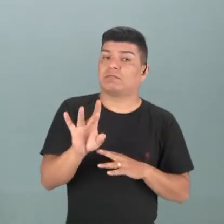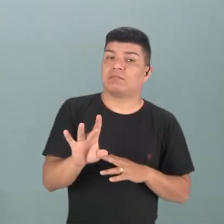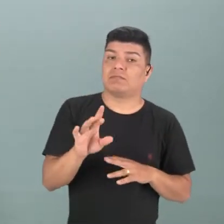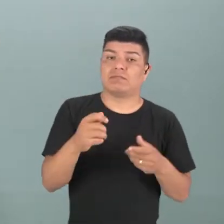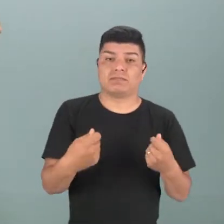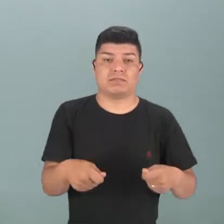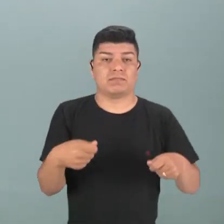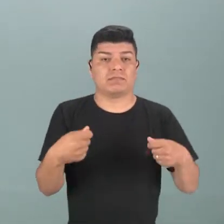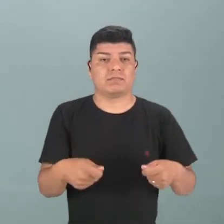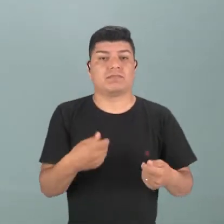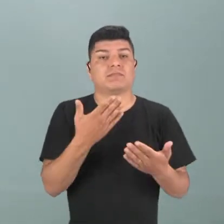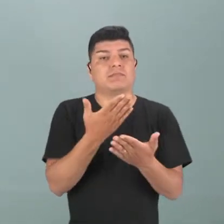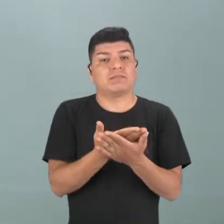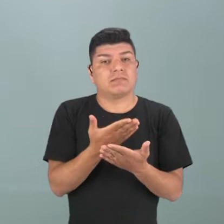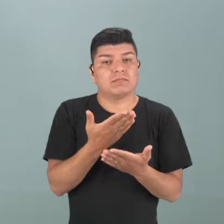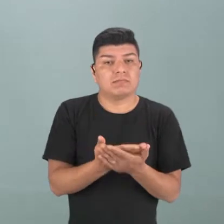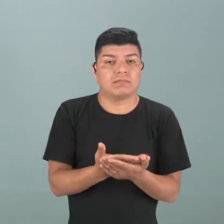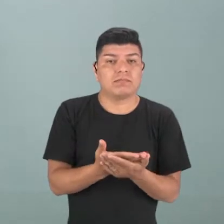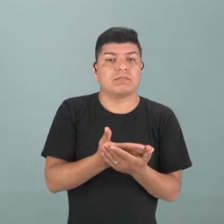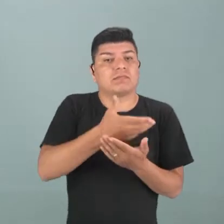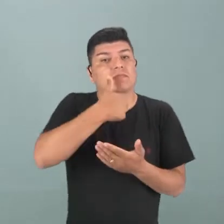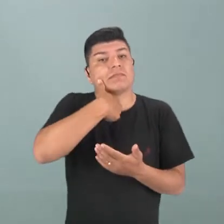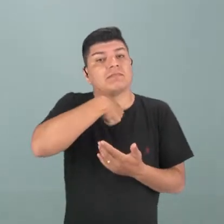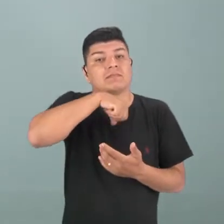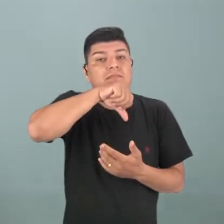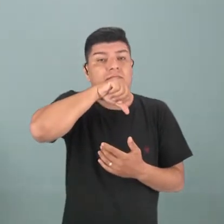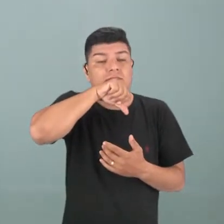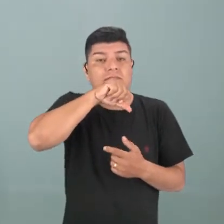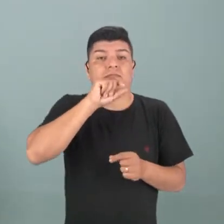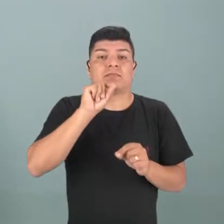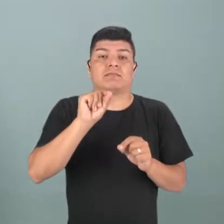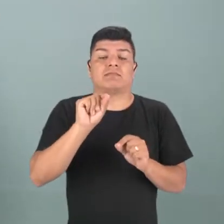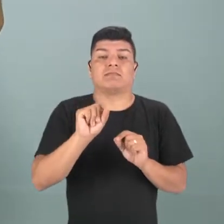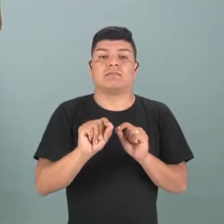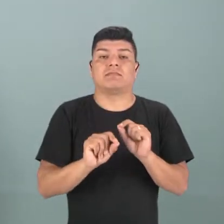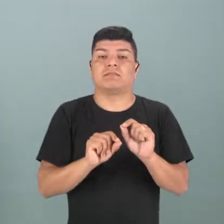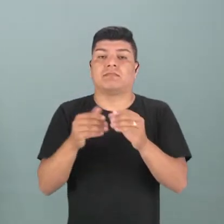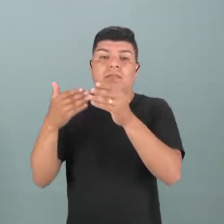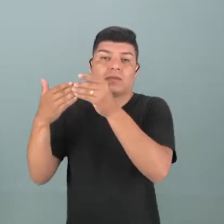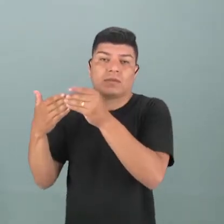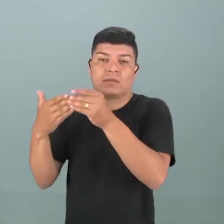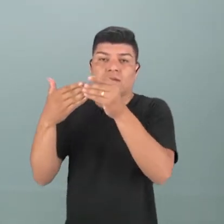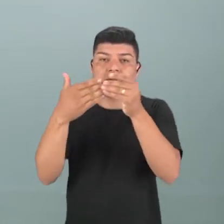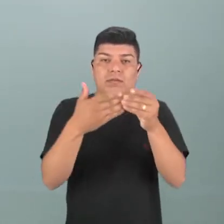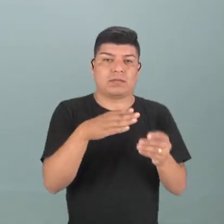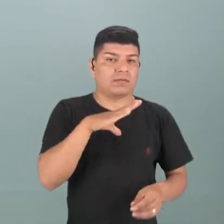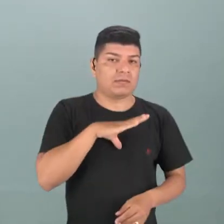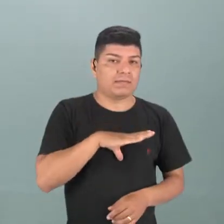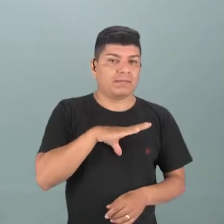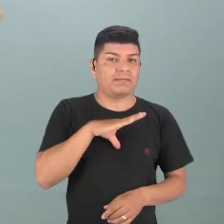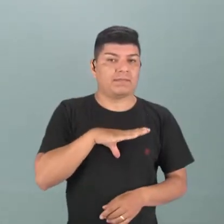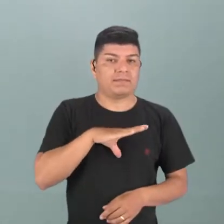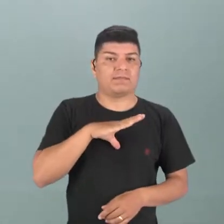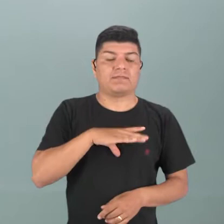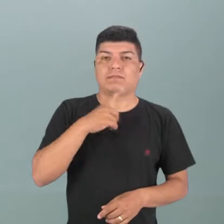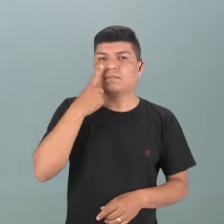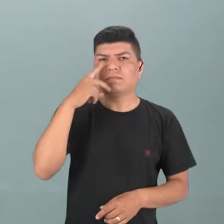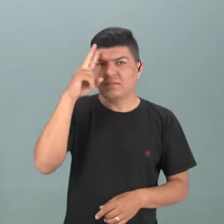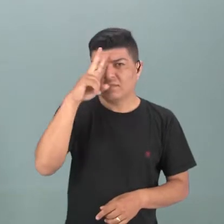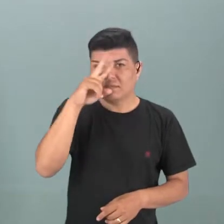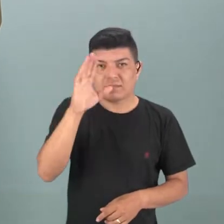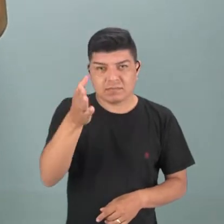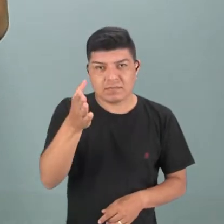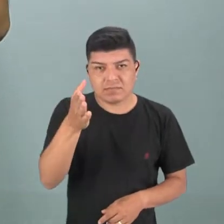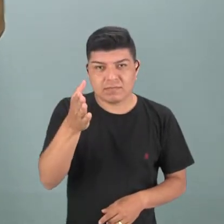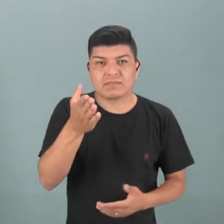que estudar e a minha mãe, né, me trouxe aqui para a cidade. Quem já ouviu essas histórias,